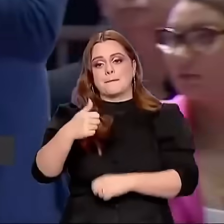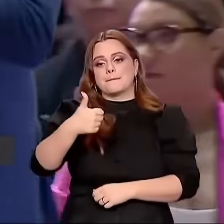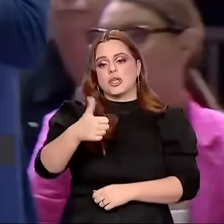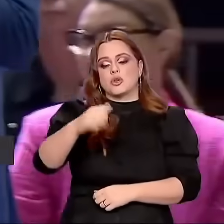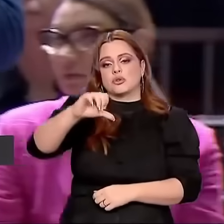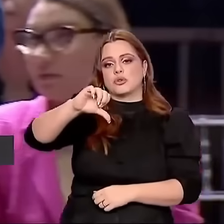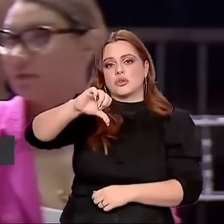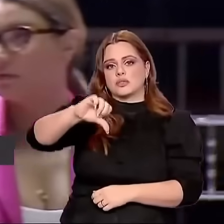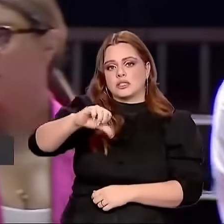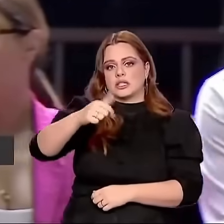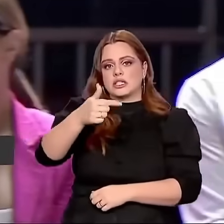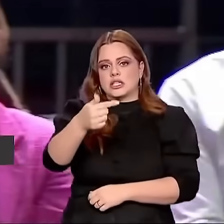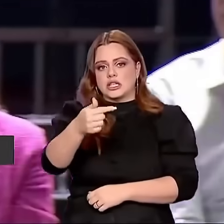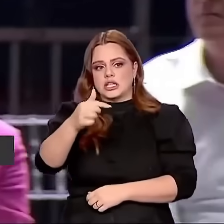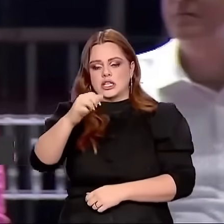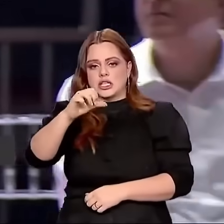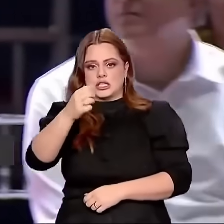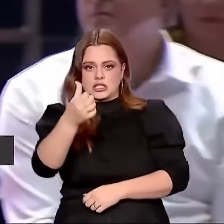1976.